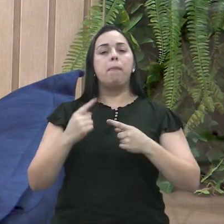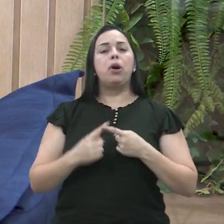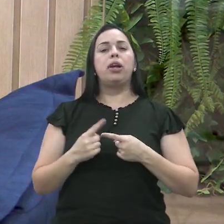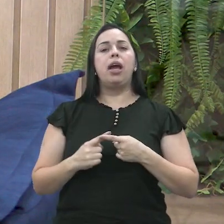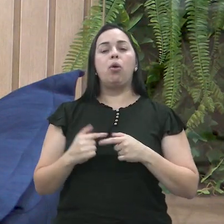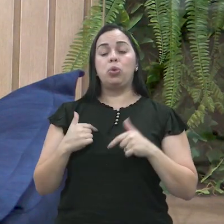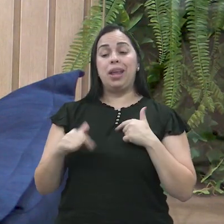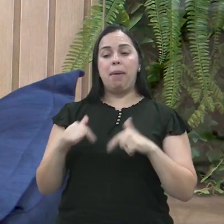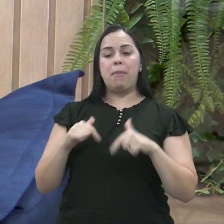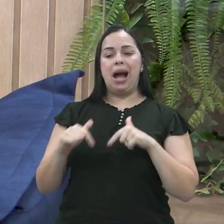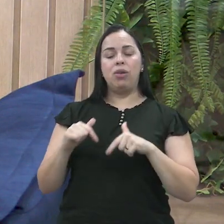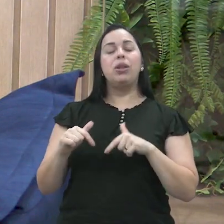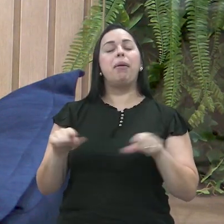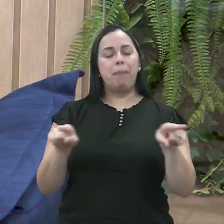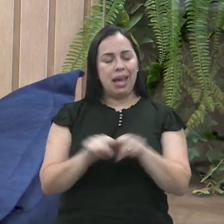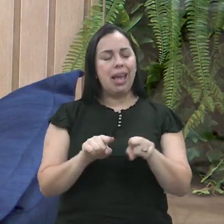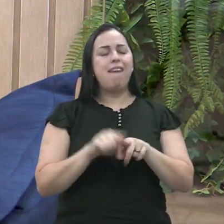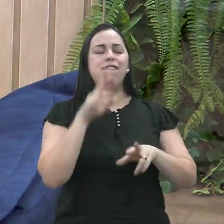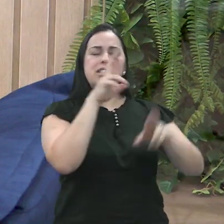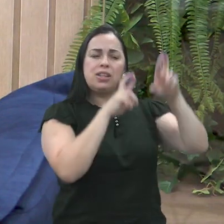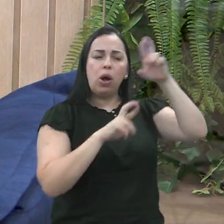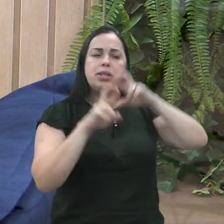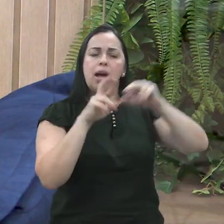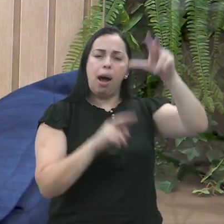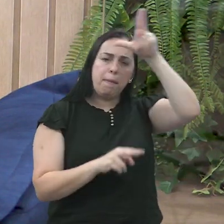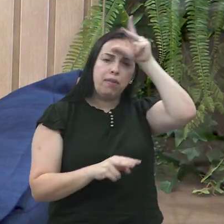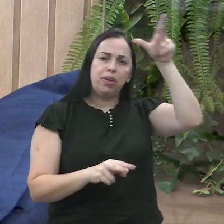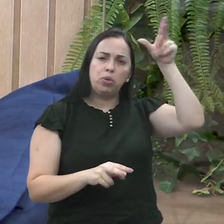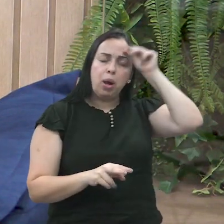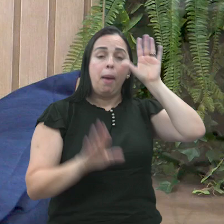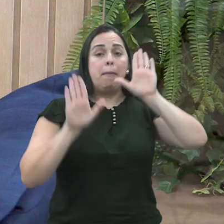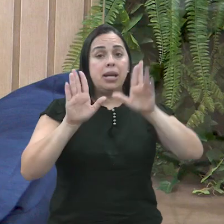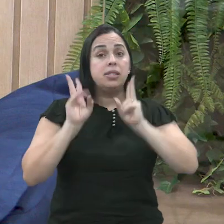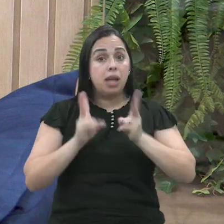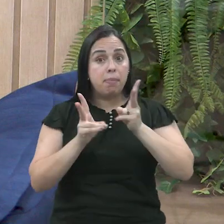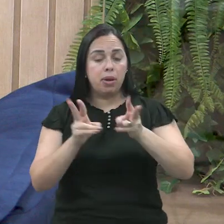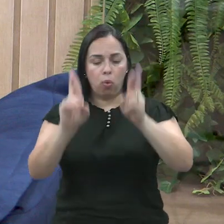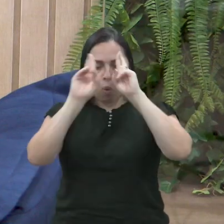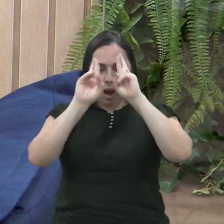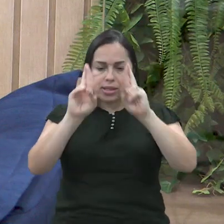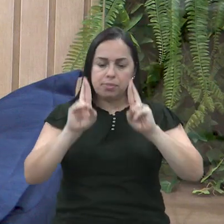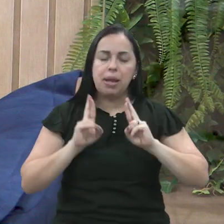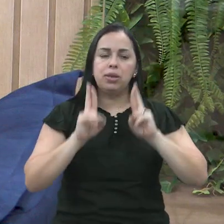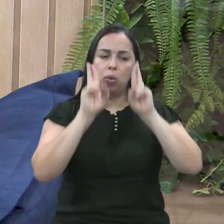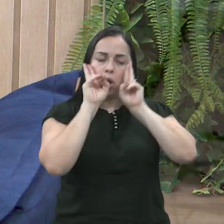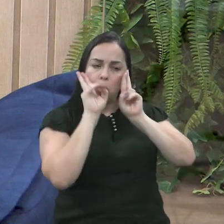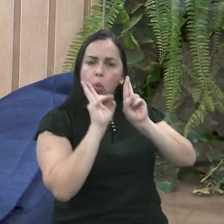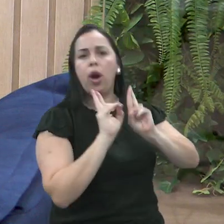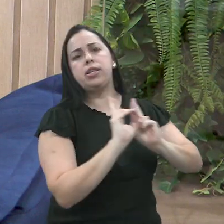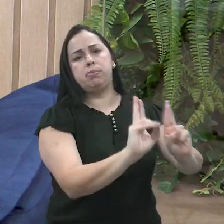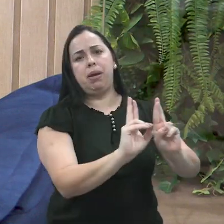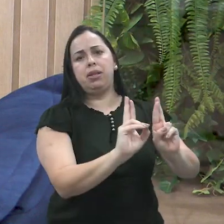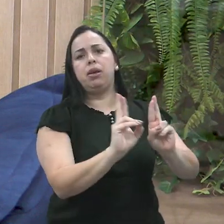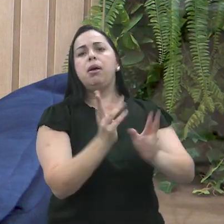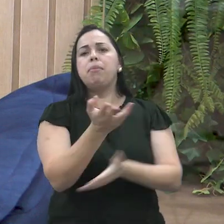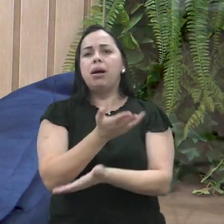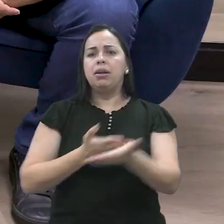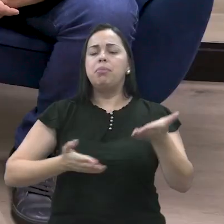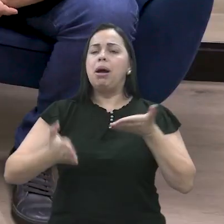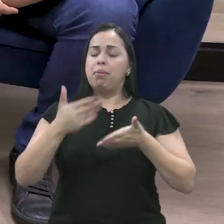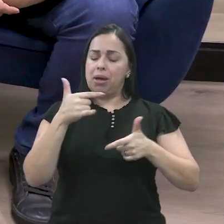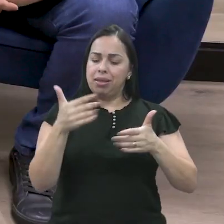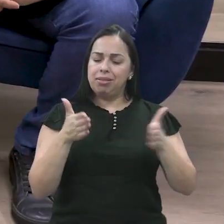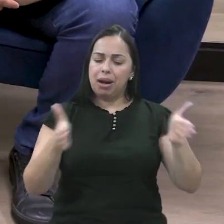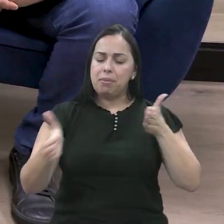nossa tarefa é também fiscalizar, mas fiscalizar com qualidade, com respeito, com educação, para a gente poder fazer um trabalho, um mandato